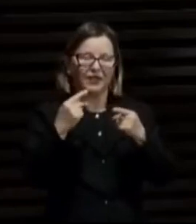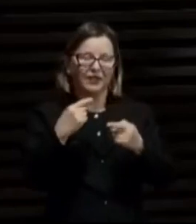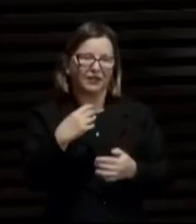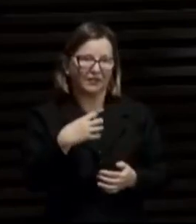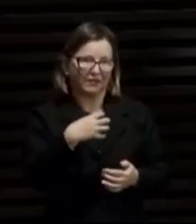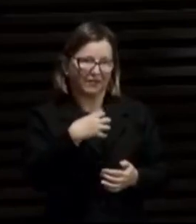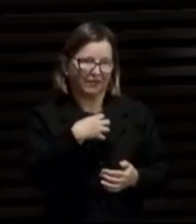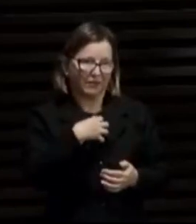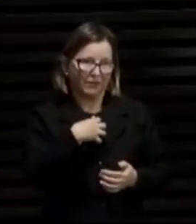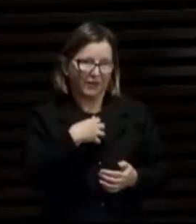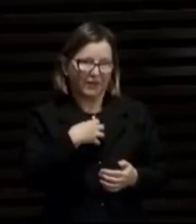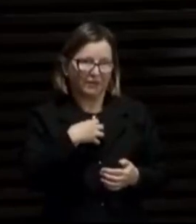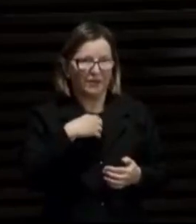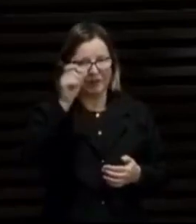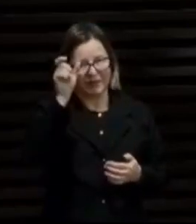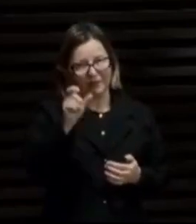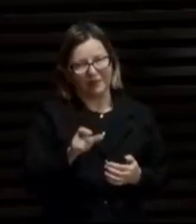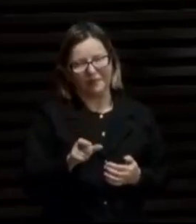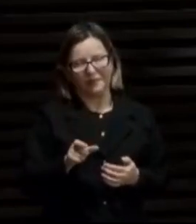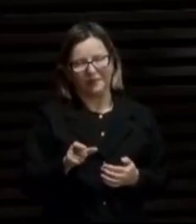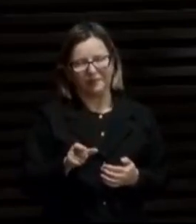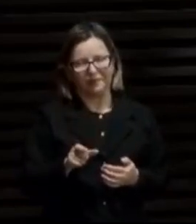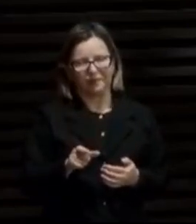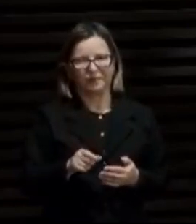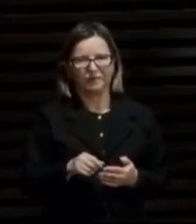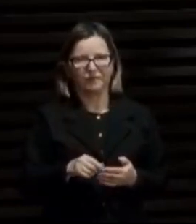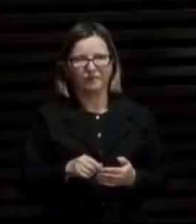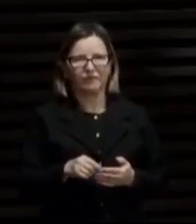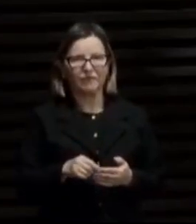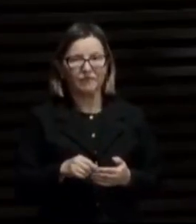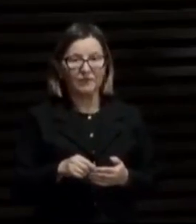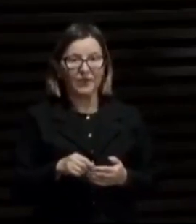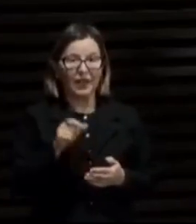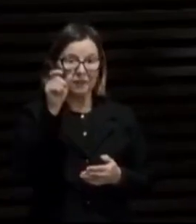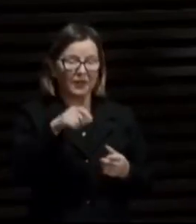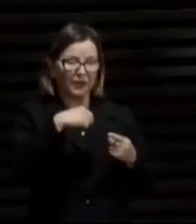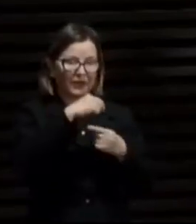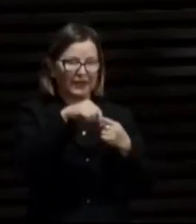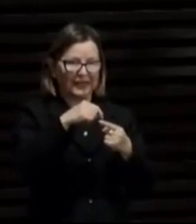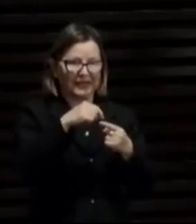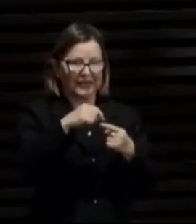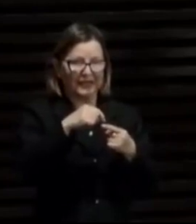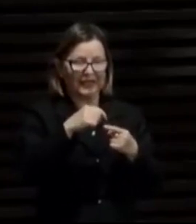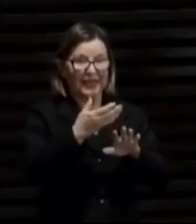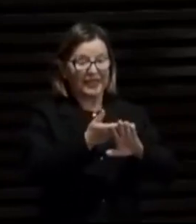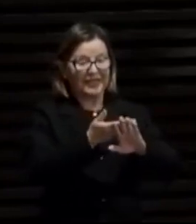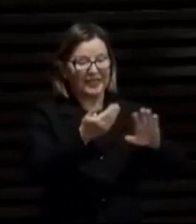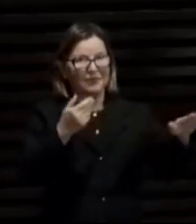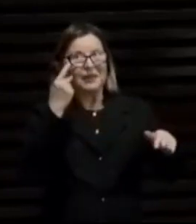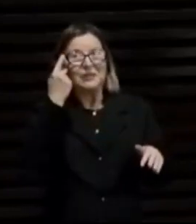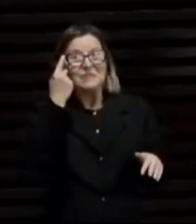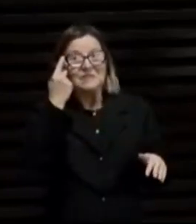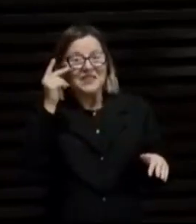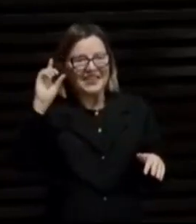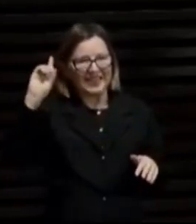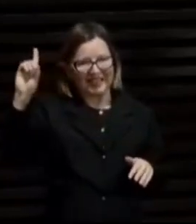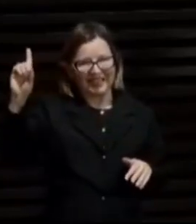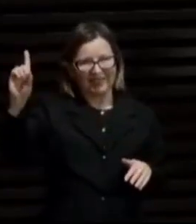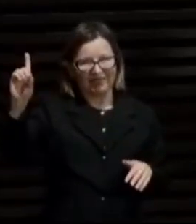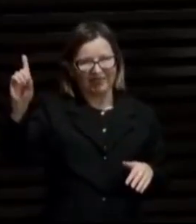de uma pessoa. Na essência, o santo é separado para Deus e